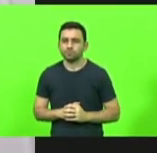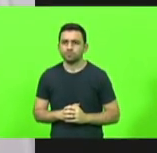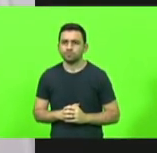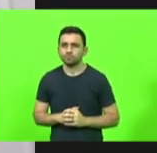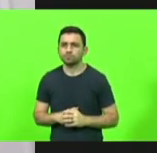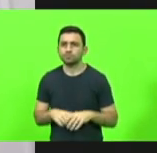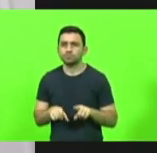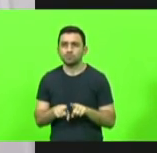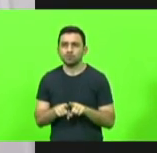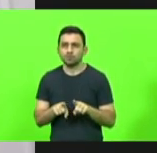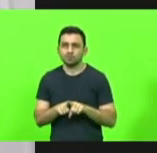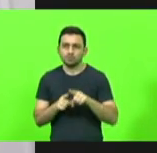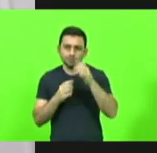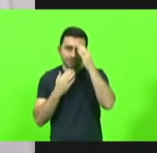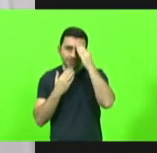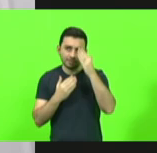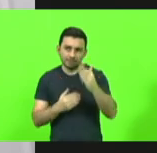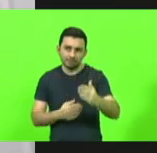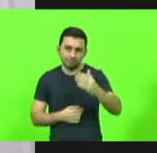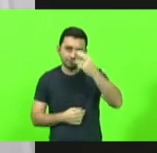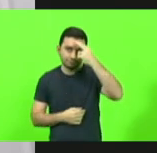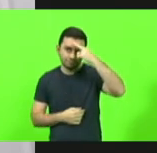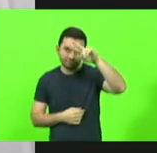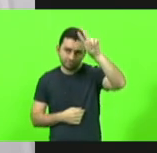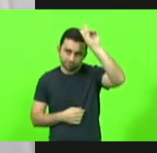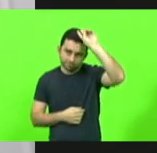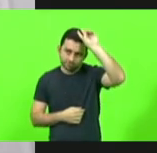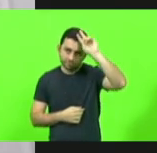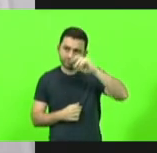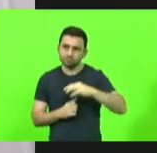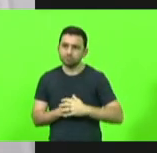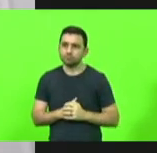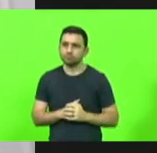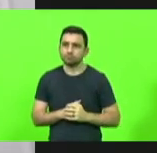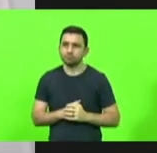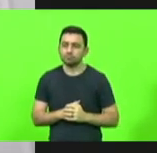Obrigado, doutor Vicente, pelo convite. Estendo